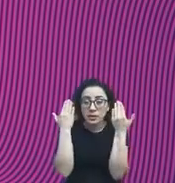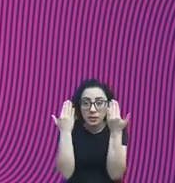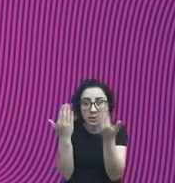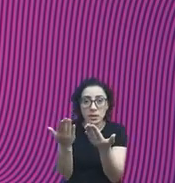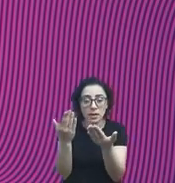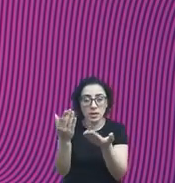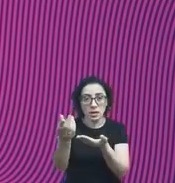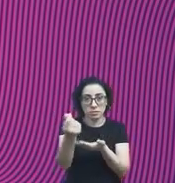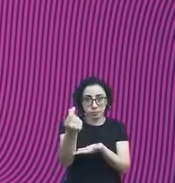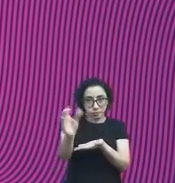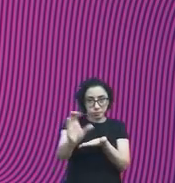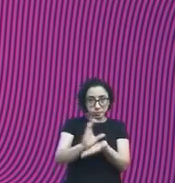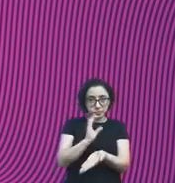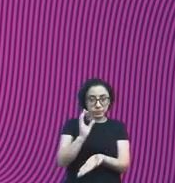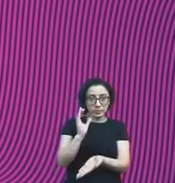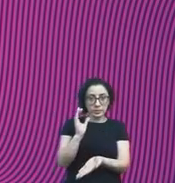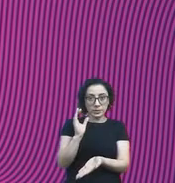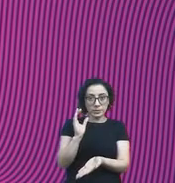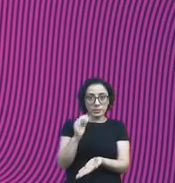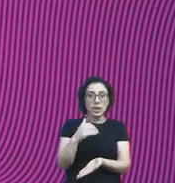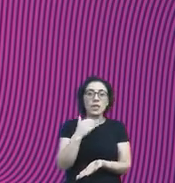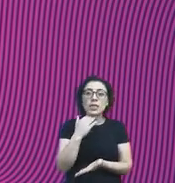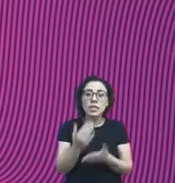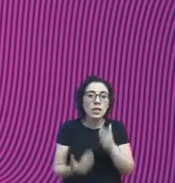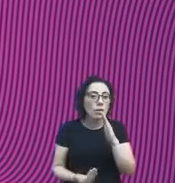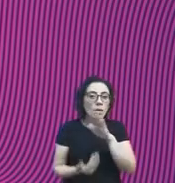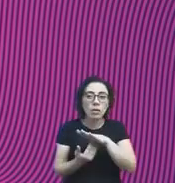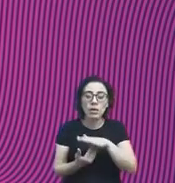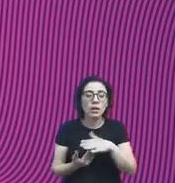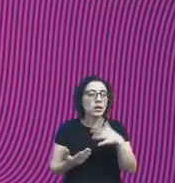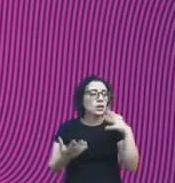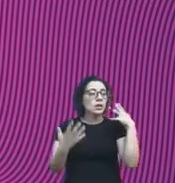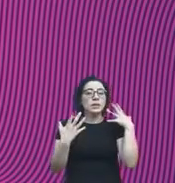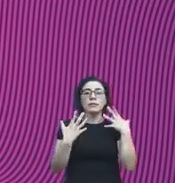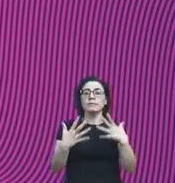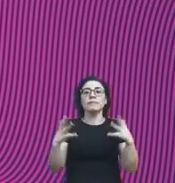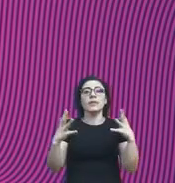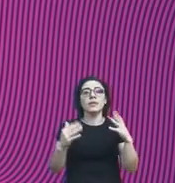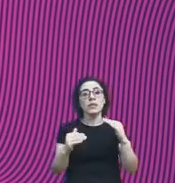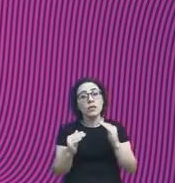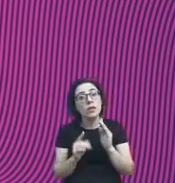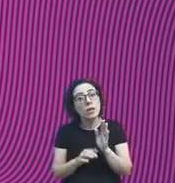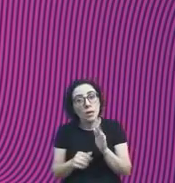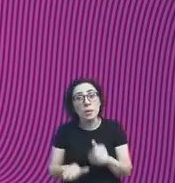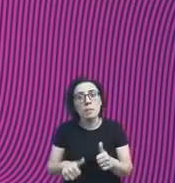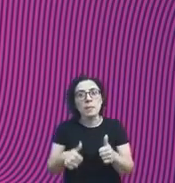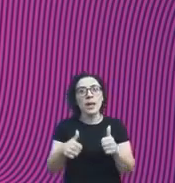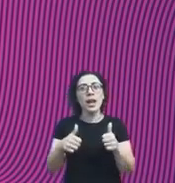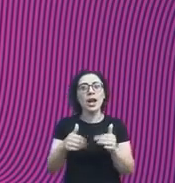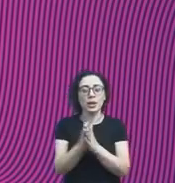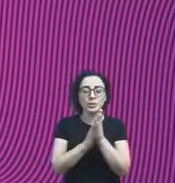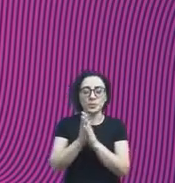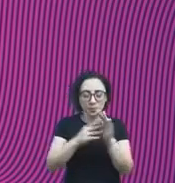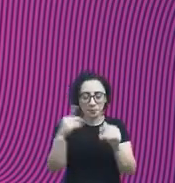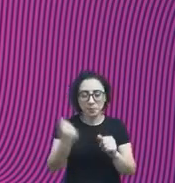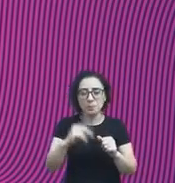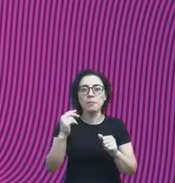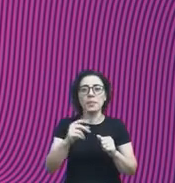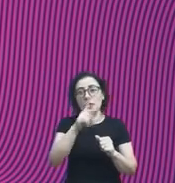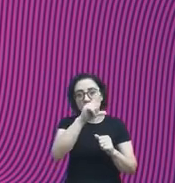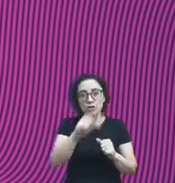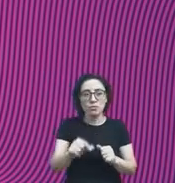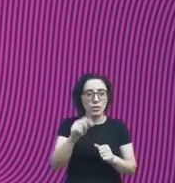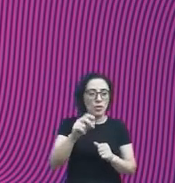abençoados 50 milhões de beneficiários, uma hora melhora um pouquinho, agora vai, bate nos 49, vem para 46. Agora